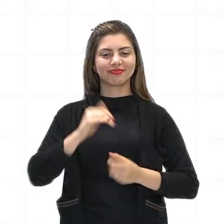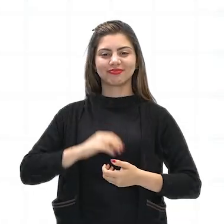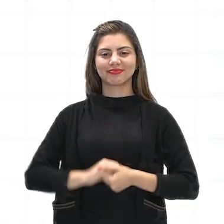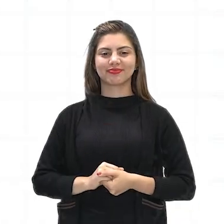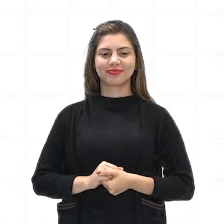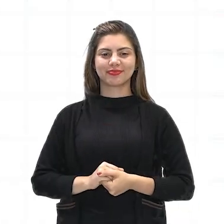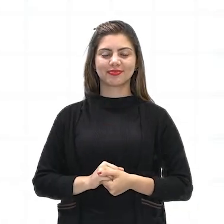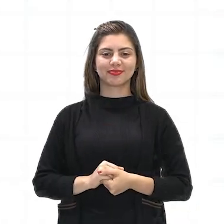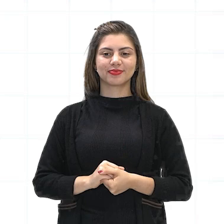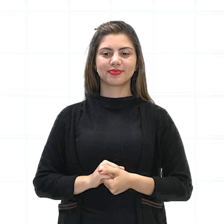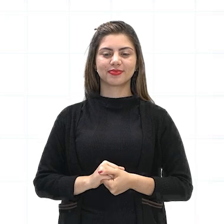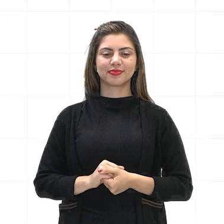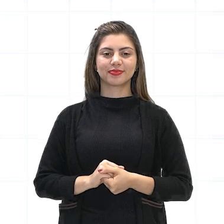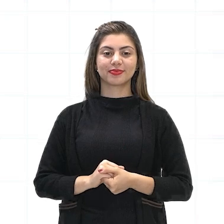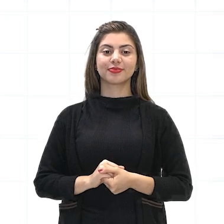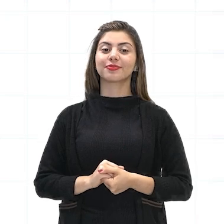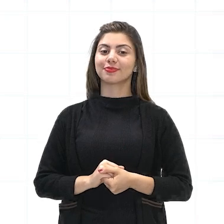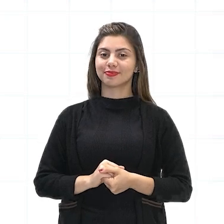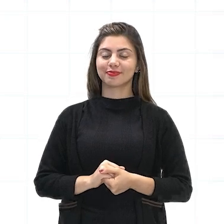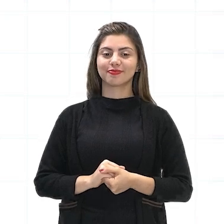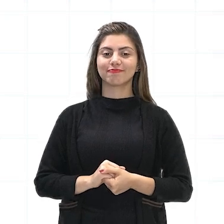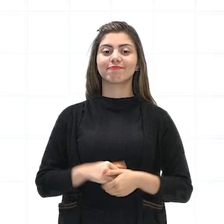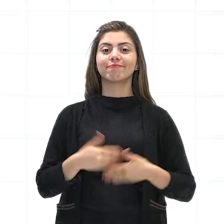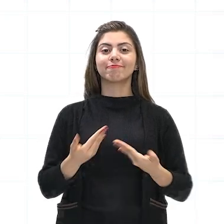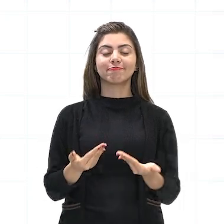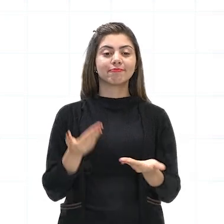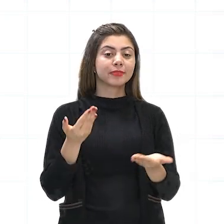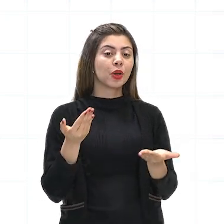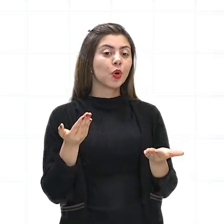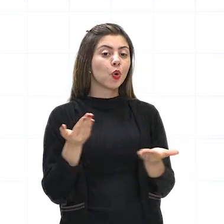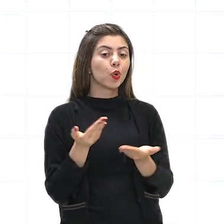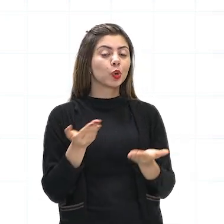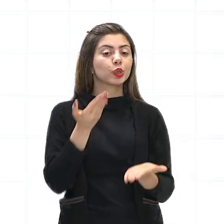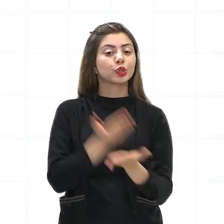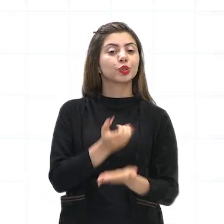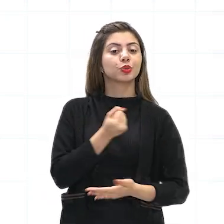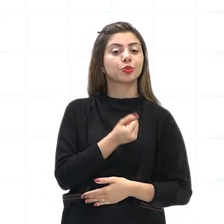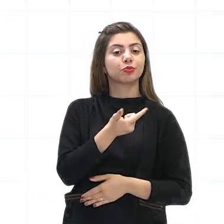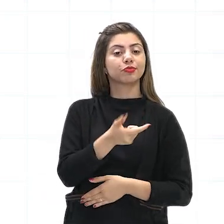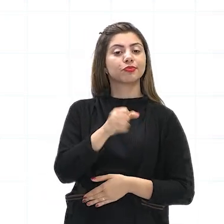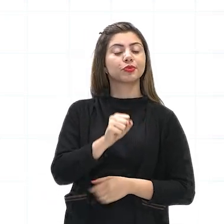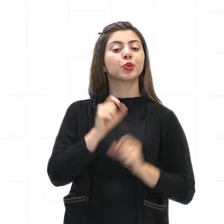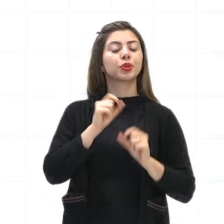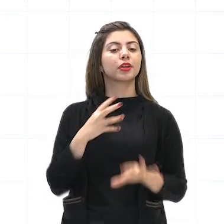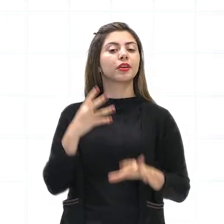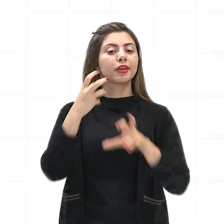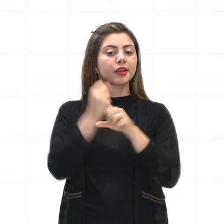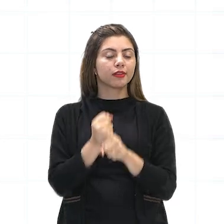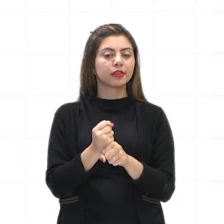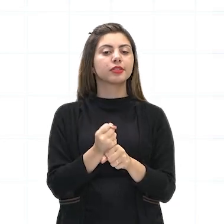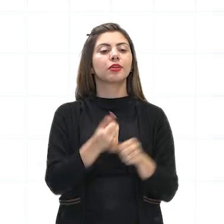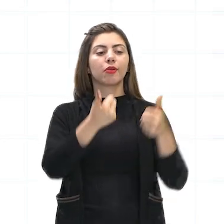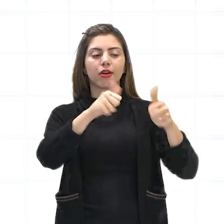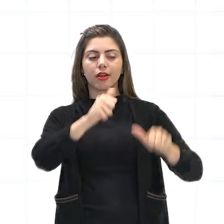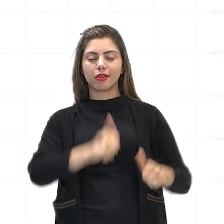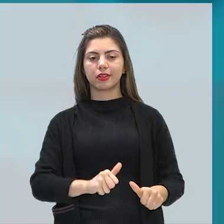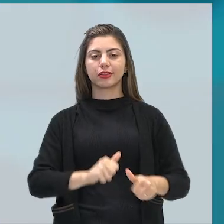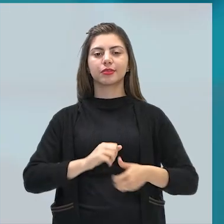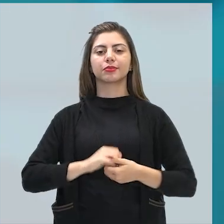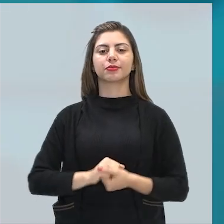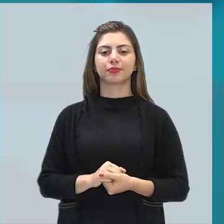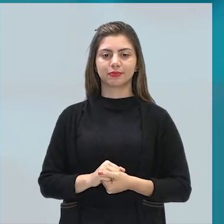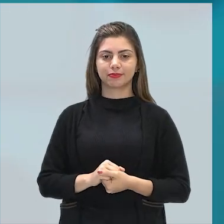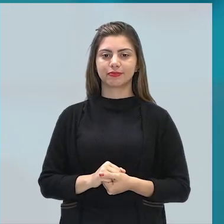lá? Muito bem, é a nossa aula 28, aula de revisão e